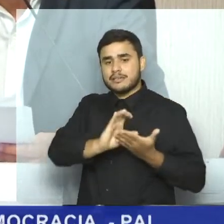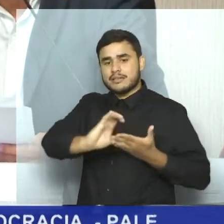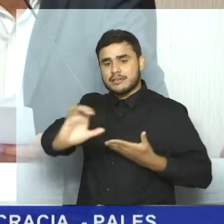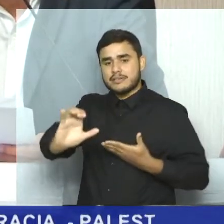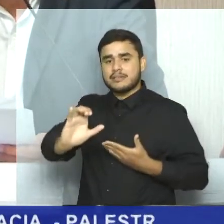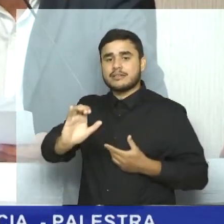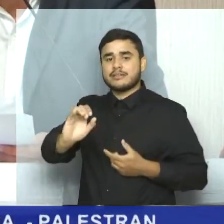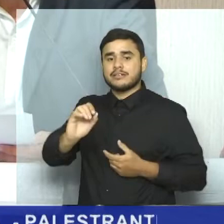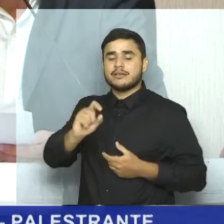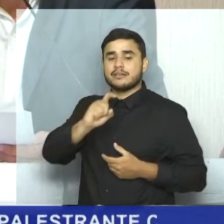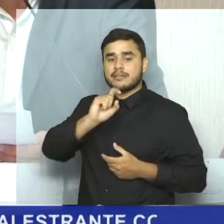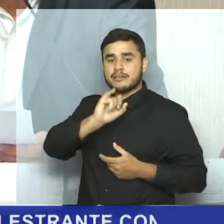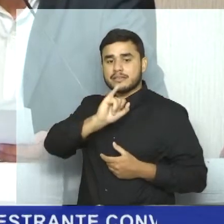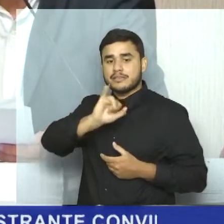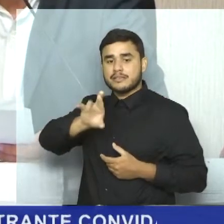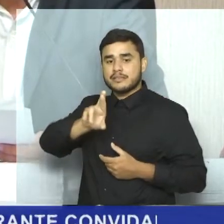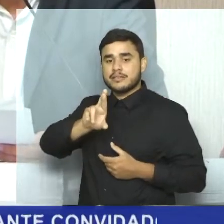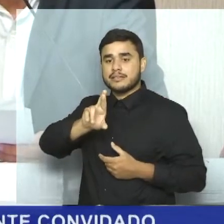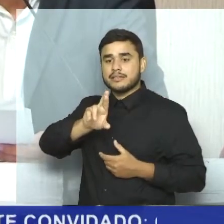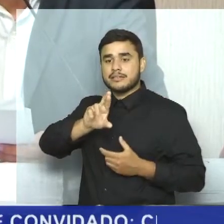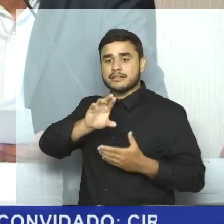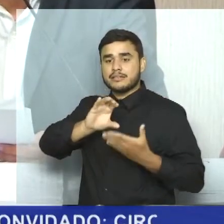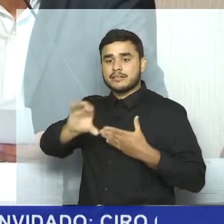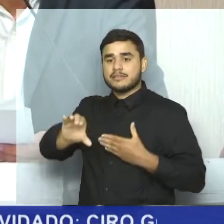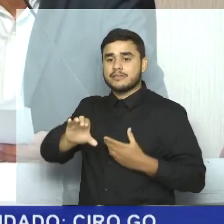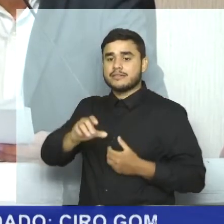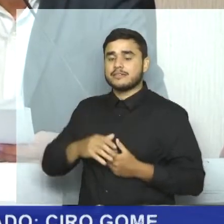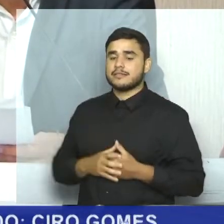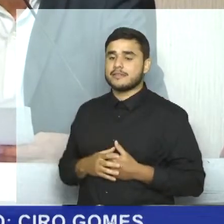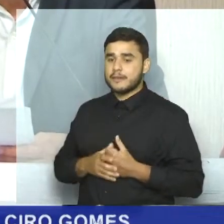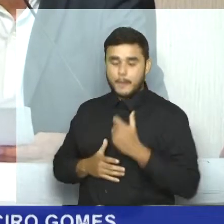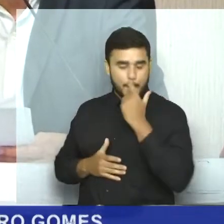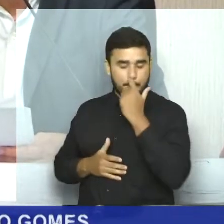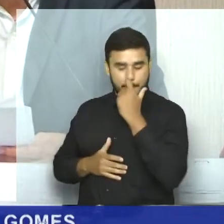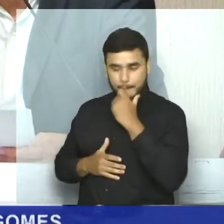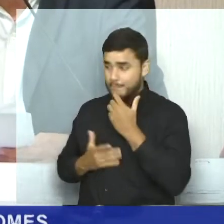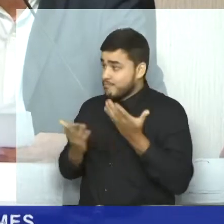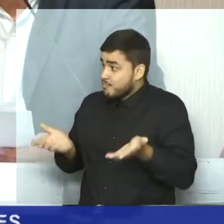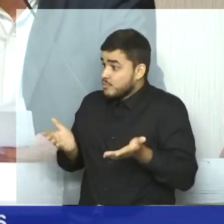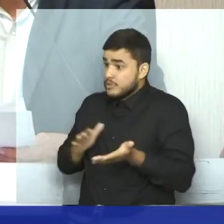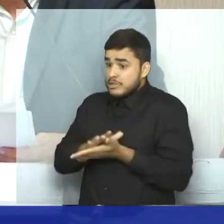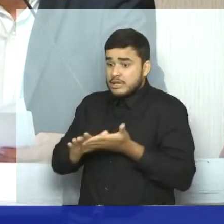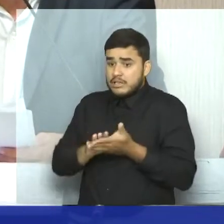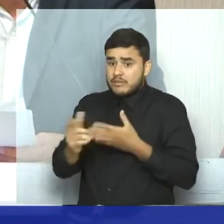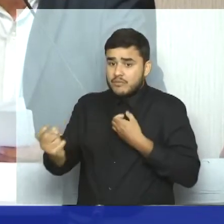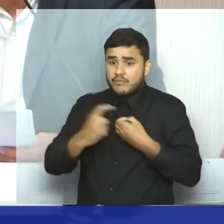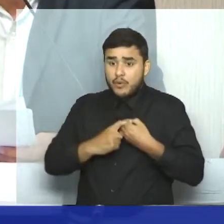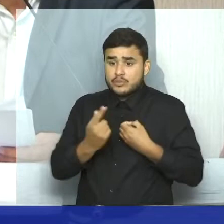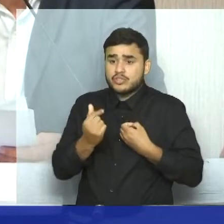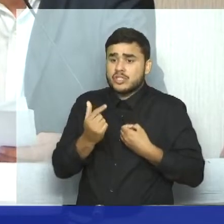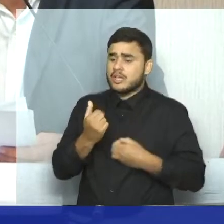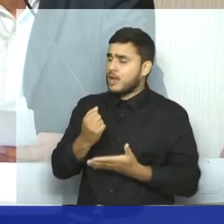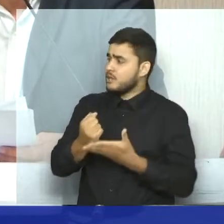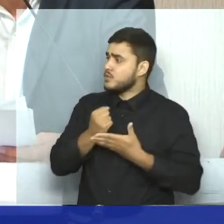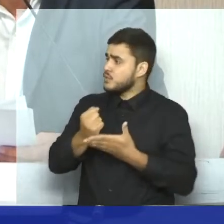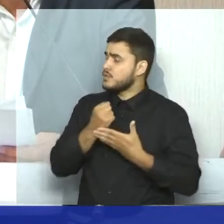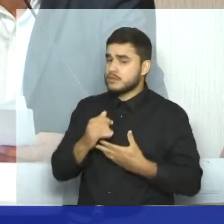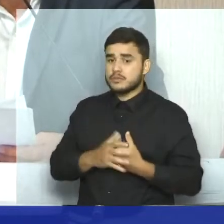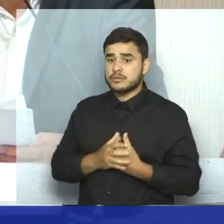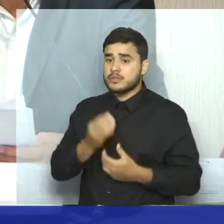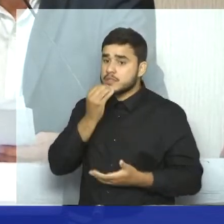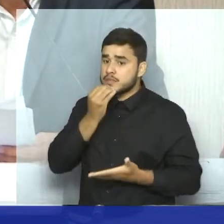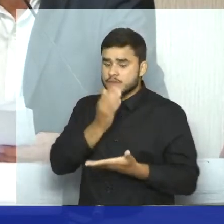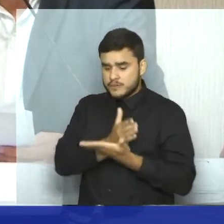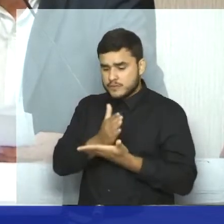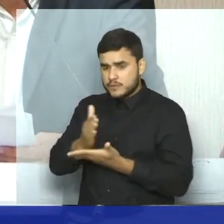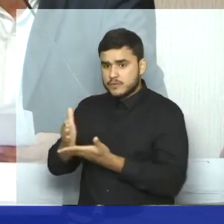destinado ao imposto de renda e quase ninguém vê o retorno. Por que as parcelas da